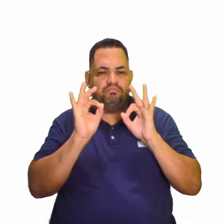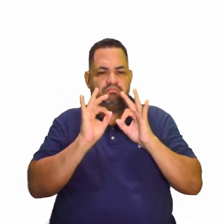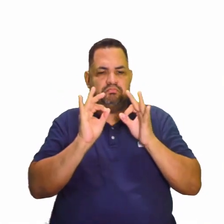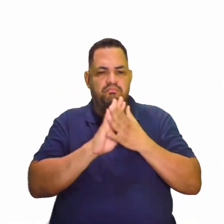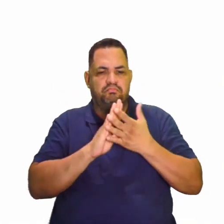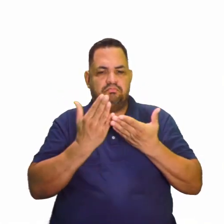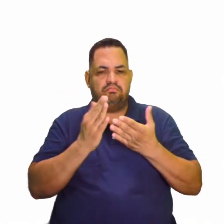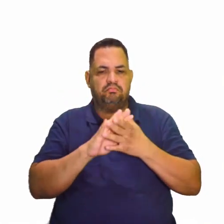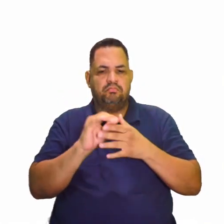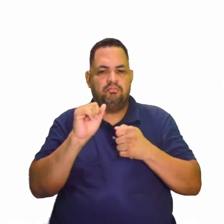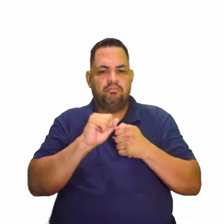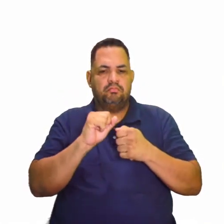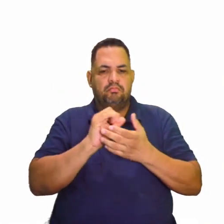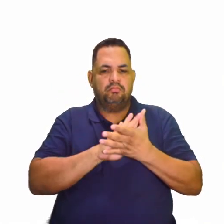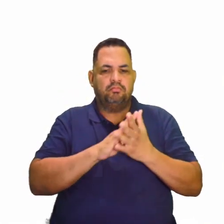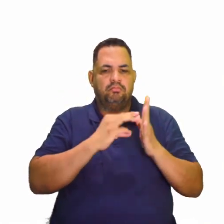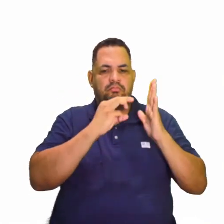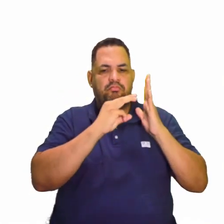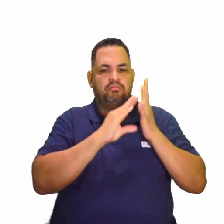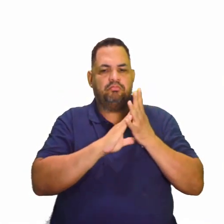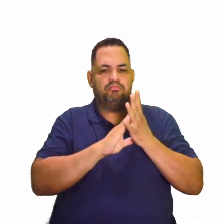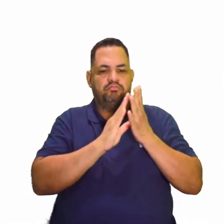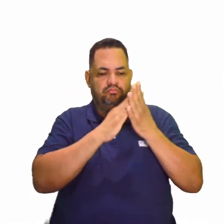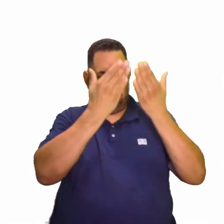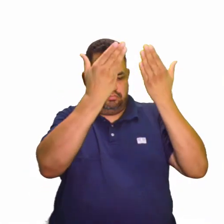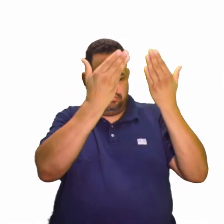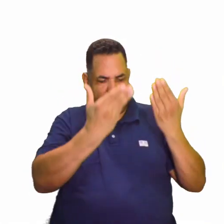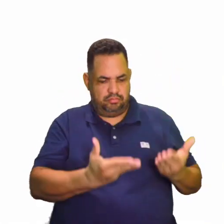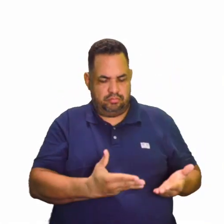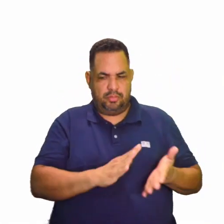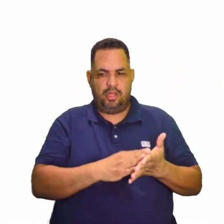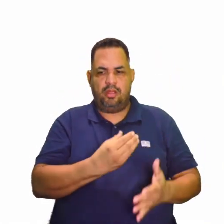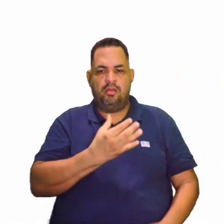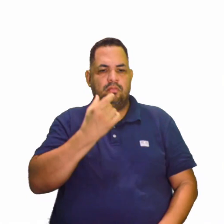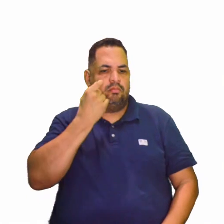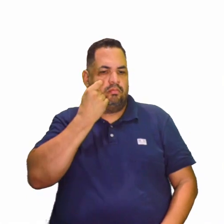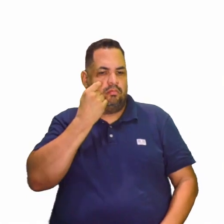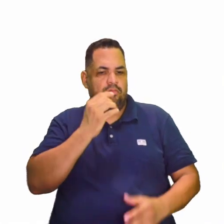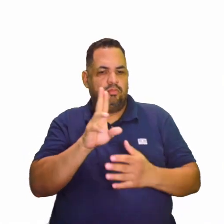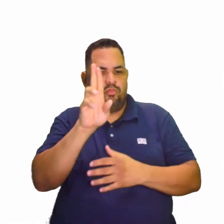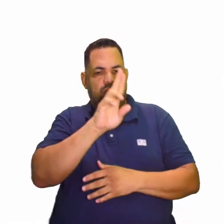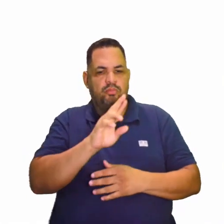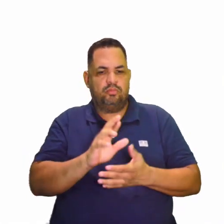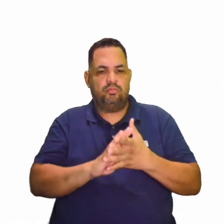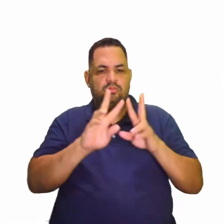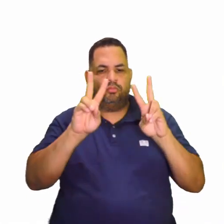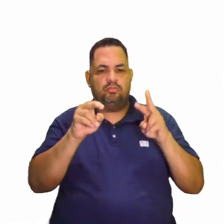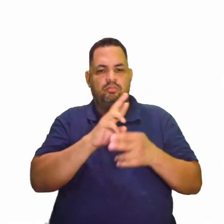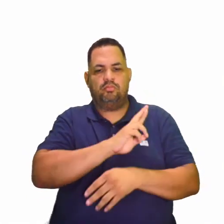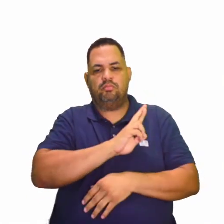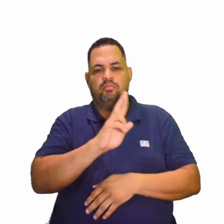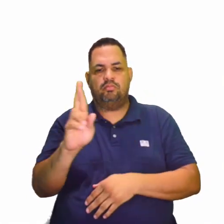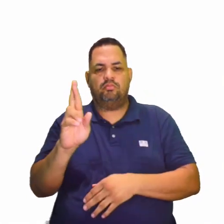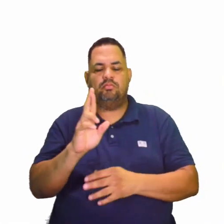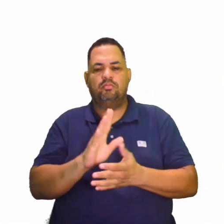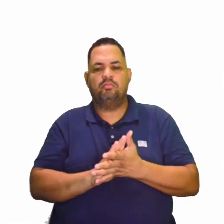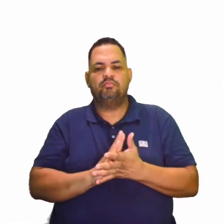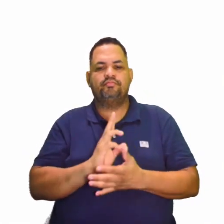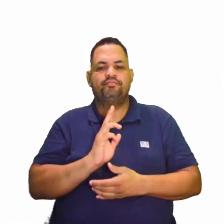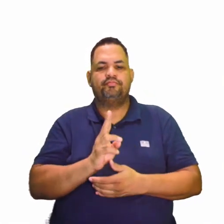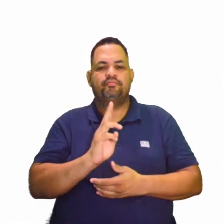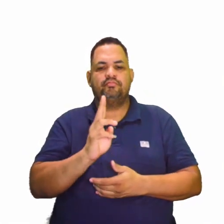perfeição, as obras eram realizadas a partir de modelos vivos, uso também de temas religiosos, por exemplo,